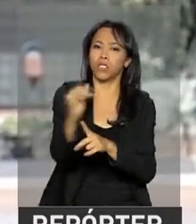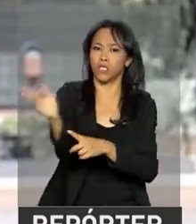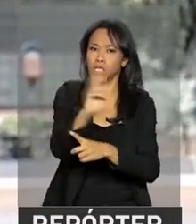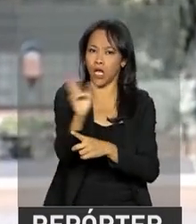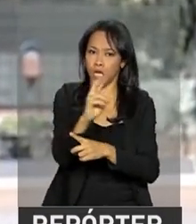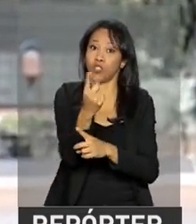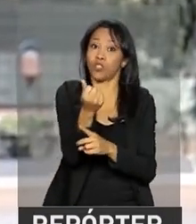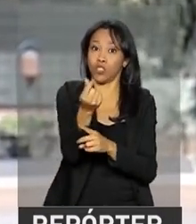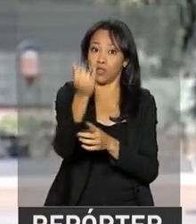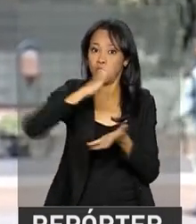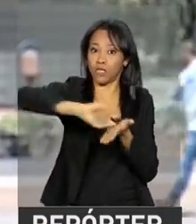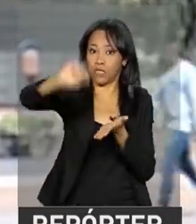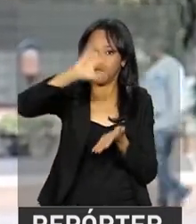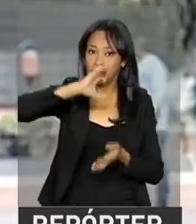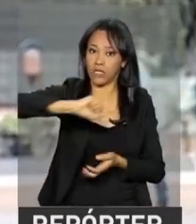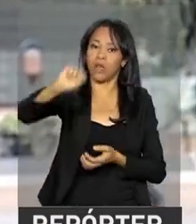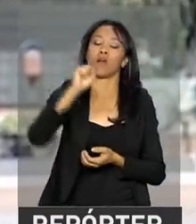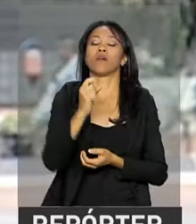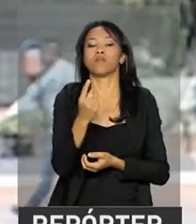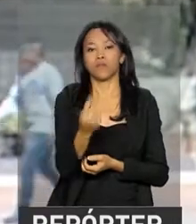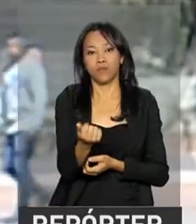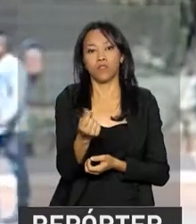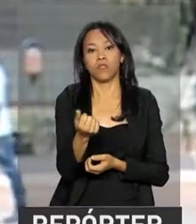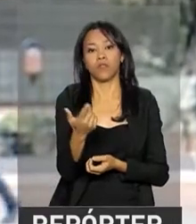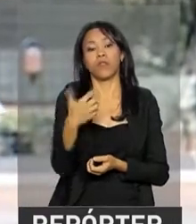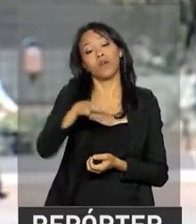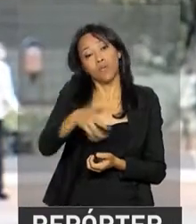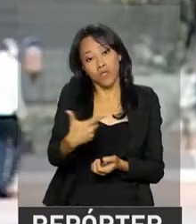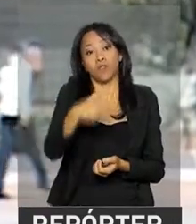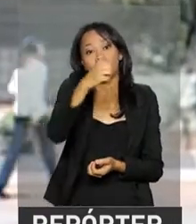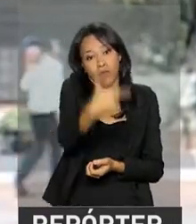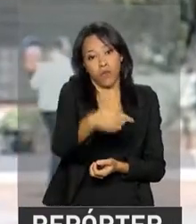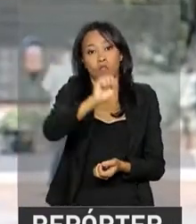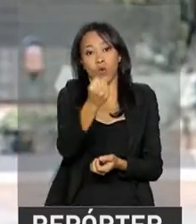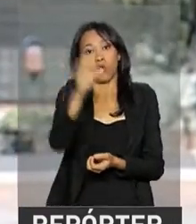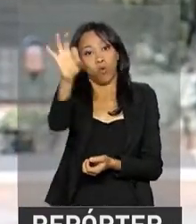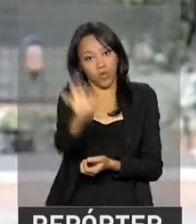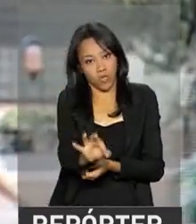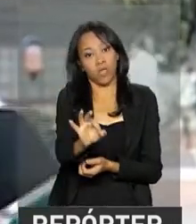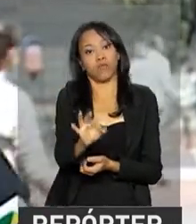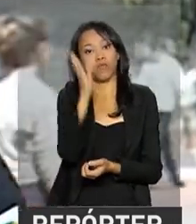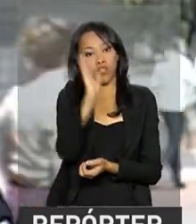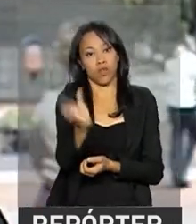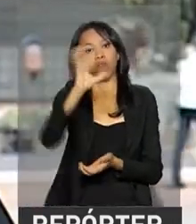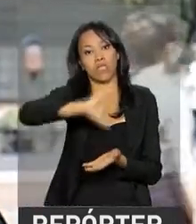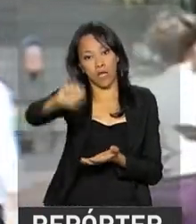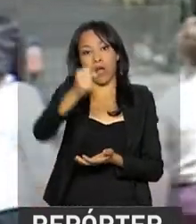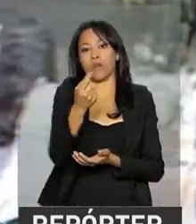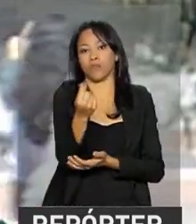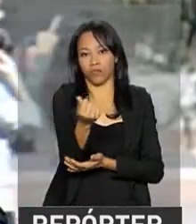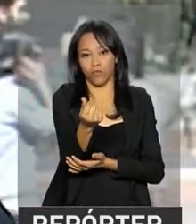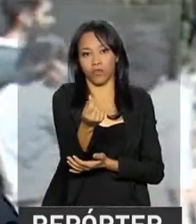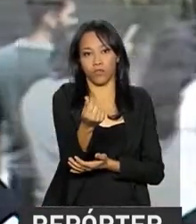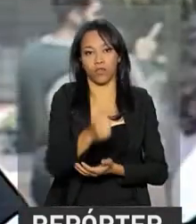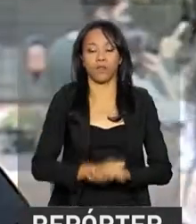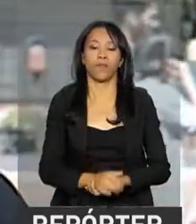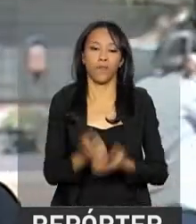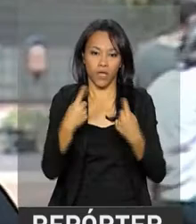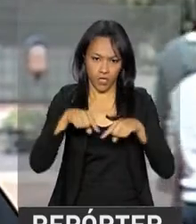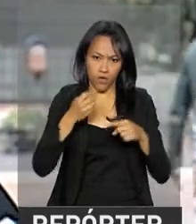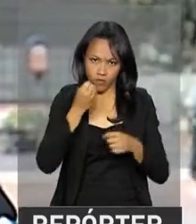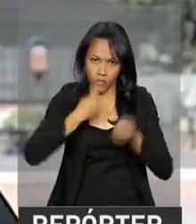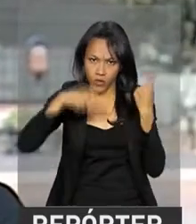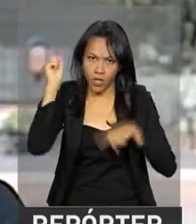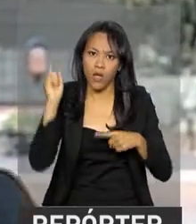uma previsão de 43 mil na 6 98% do valor foi sacado acredito então que o programa foi um sucesso